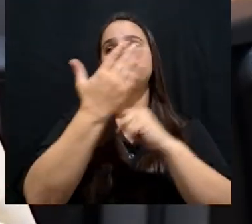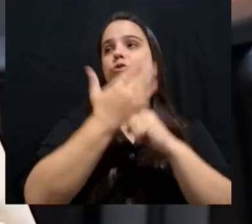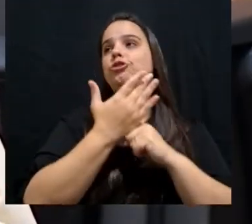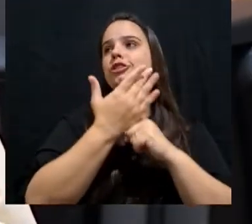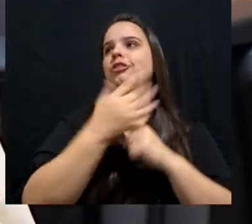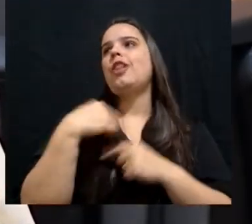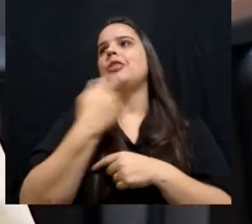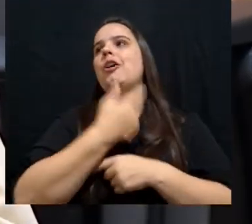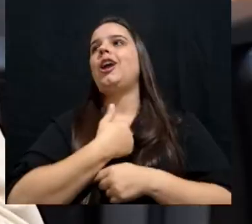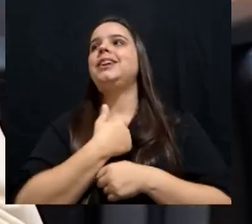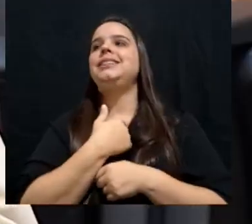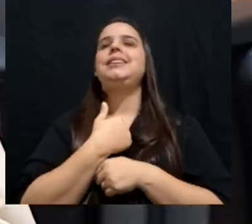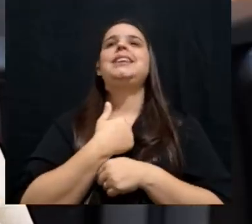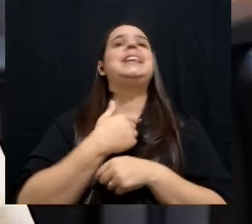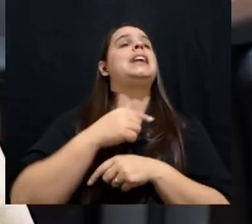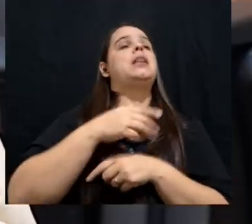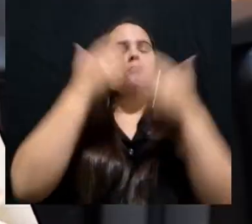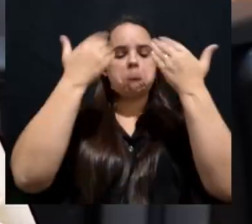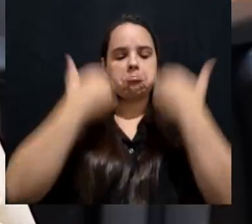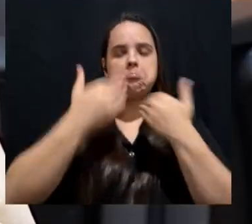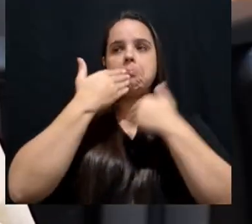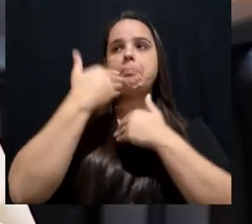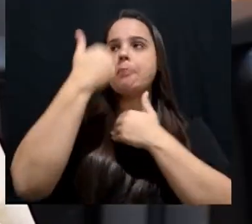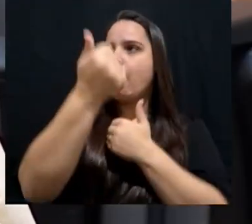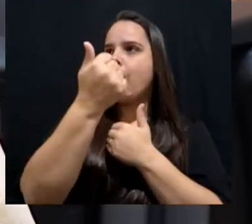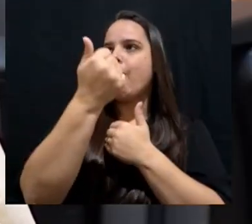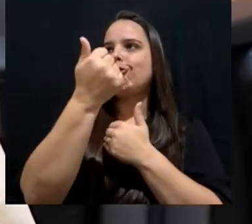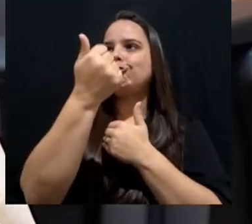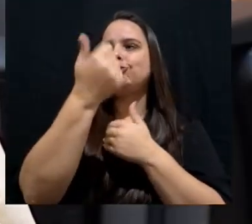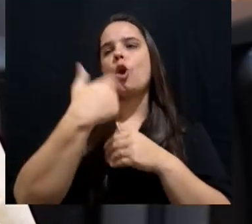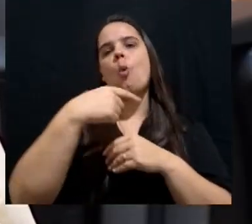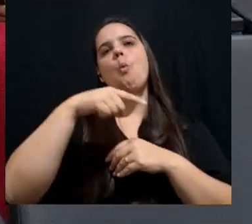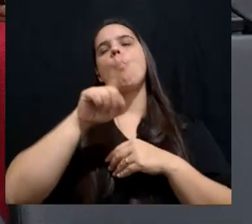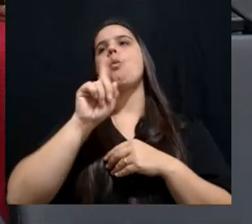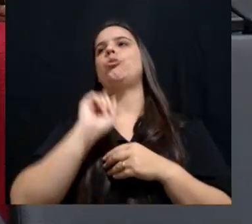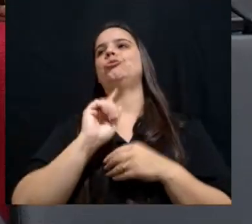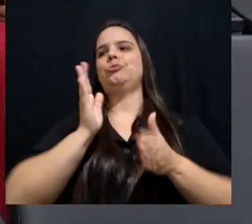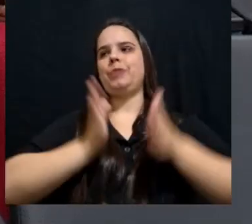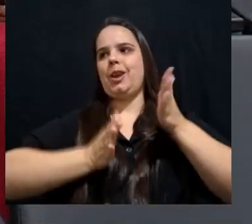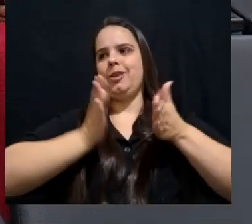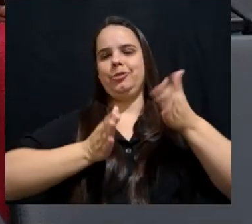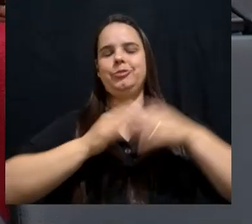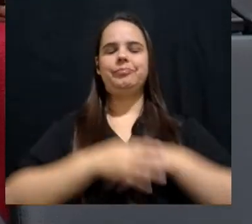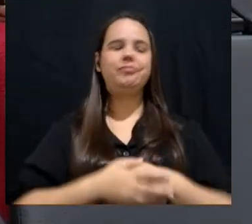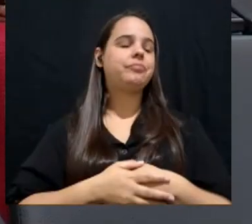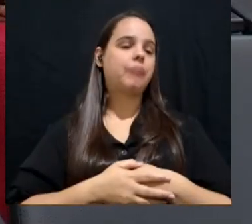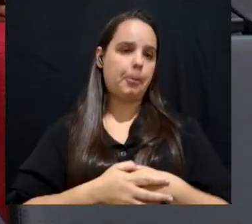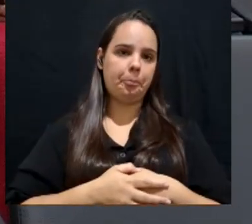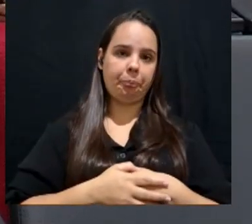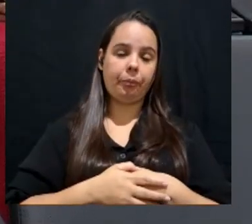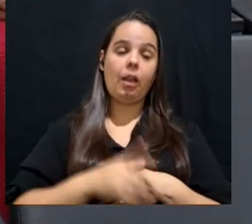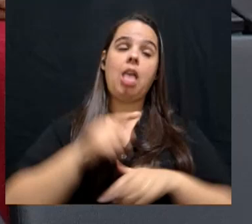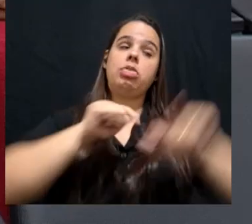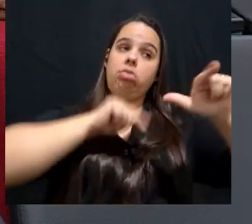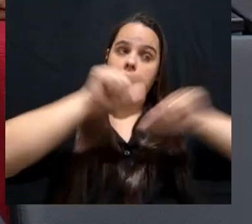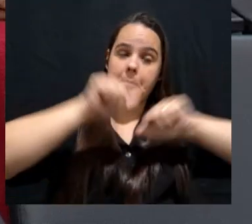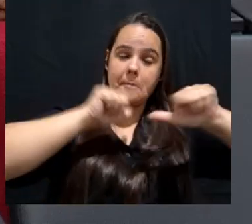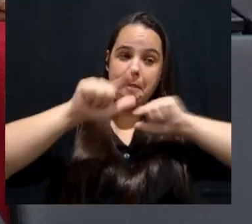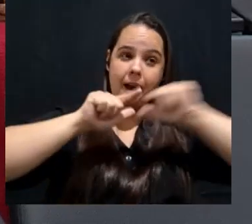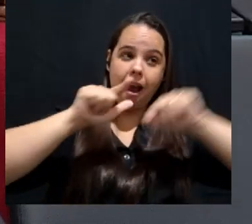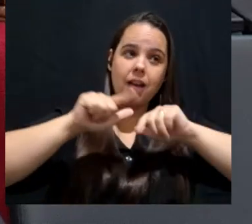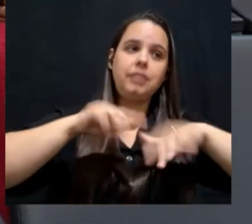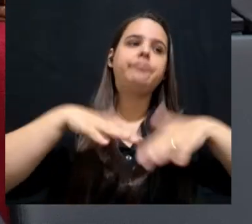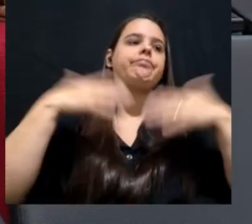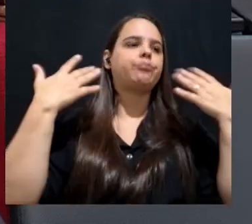nas demandas comunitárias que o nosso mandato tem representado. Muitos trabalhos, então, pela frente, né? Vamos